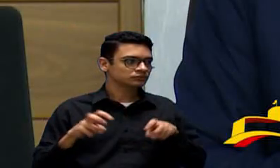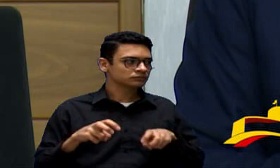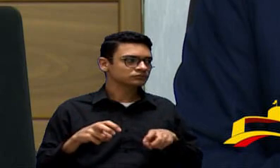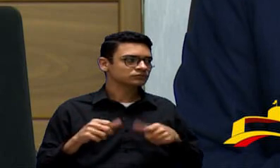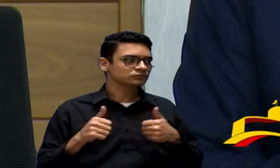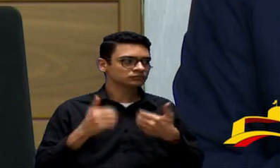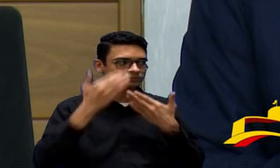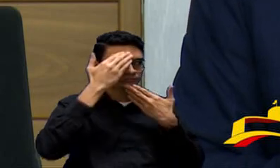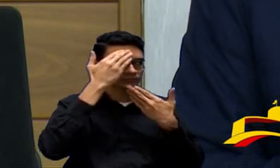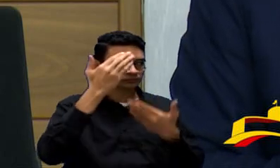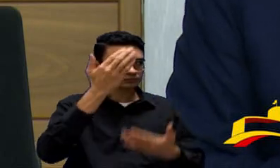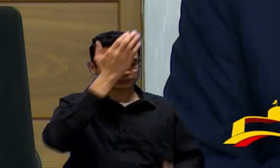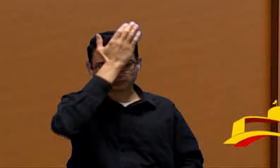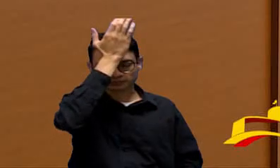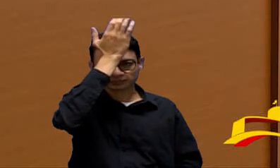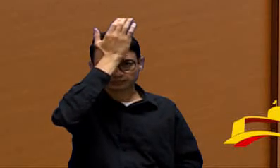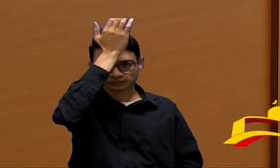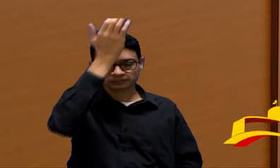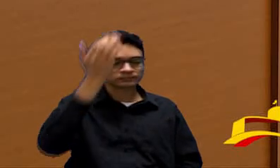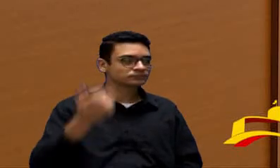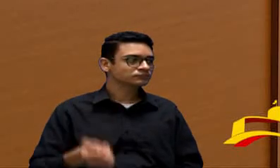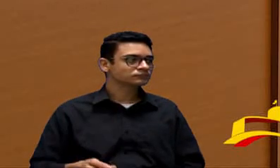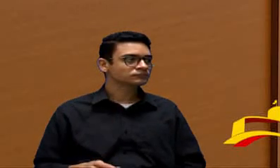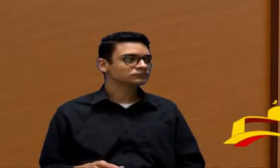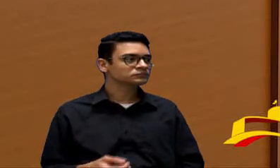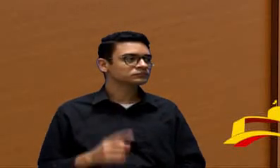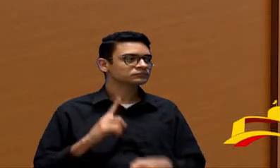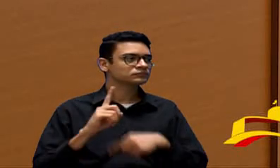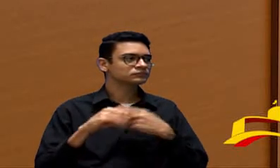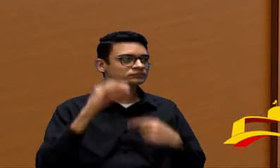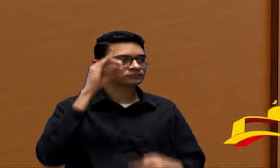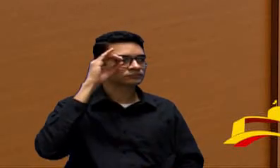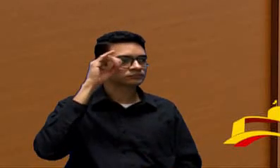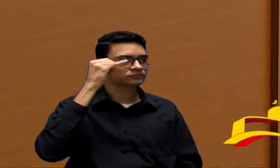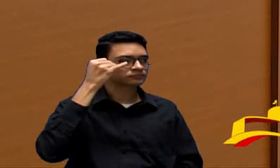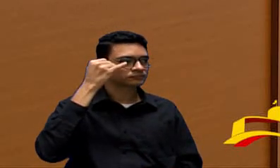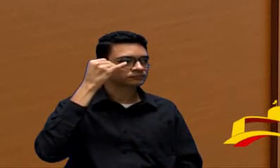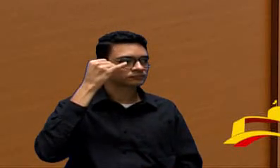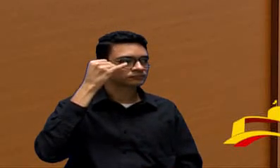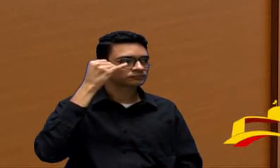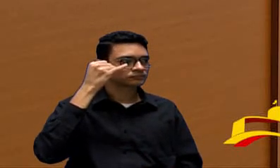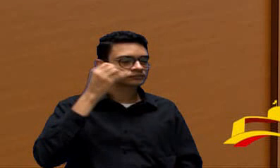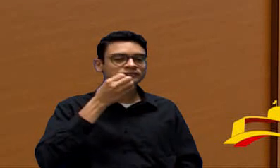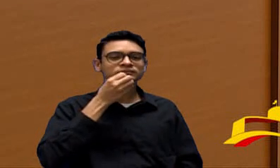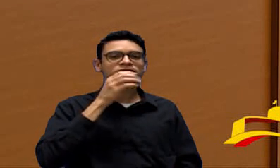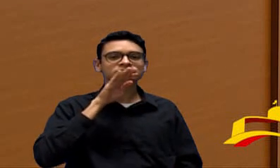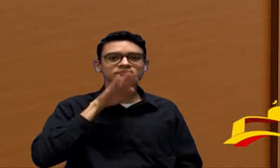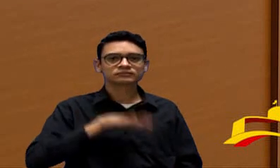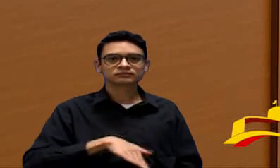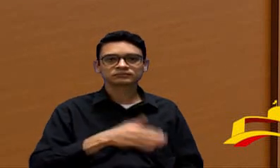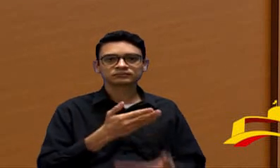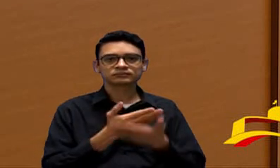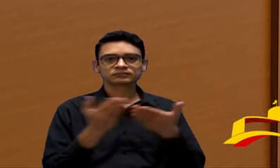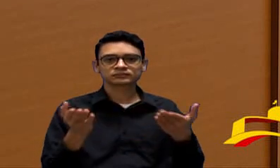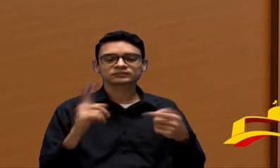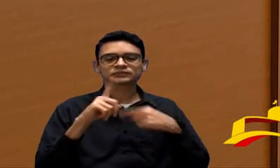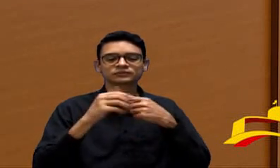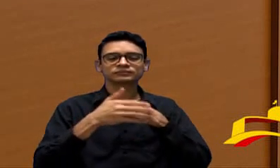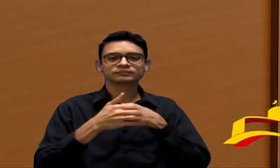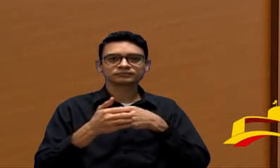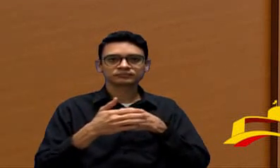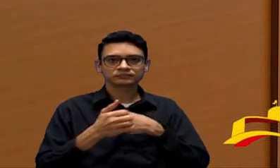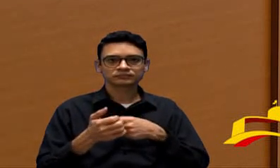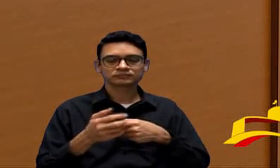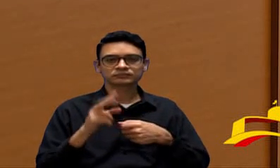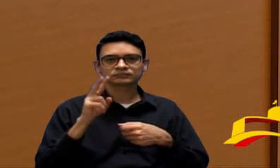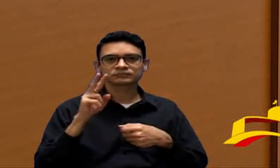Vereador Fábio Simô. Depois o vereador João Donizete. Vereador Vitão. Boa tarde a depois, todos. Depois, vereador Rodrigo então, do Treviso. Vereadores,